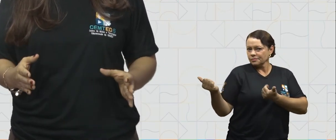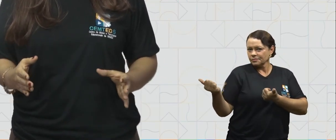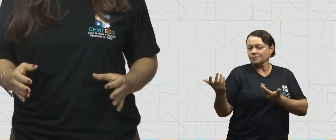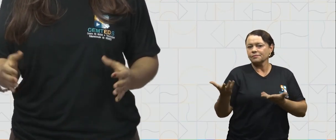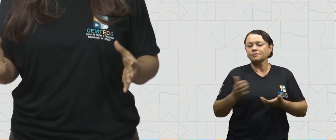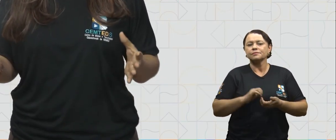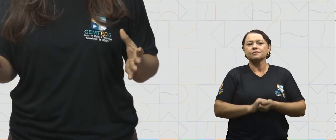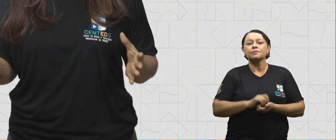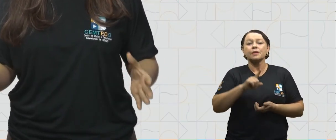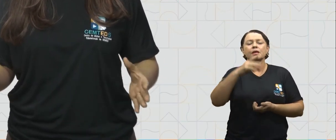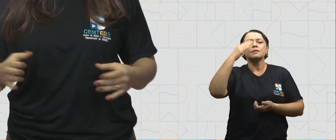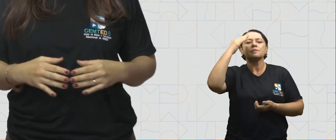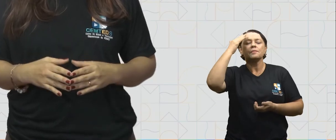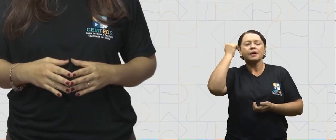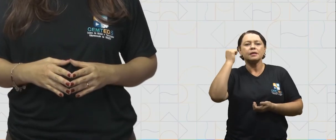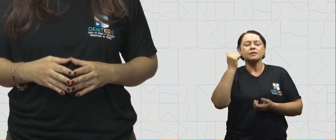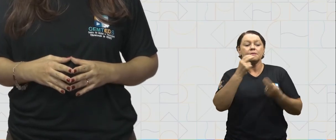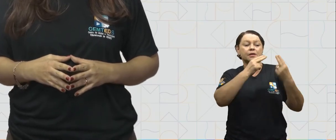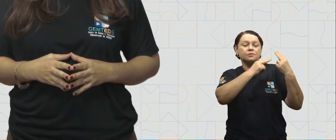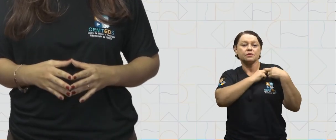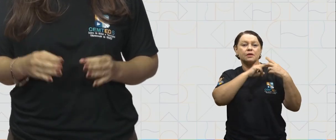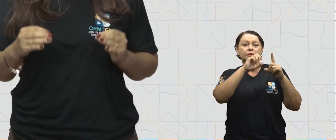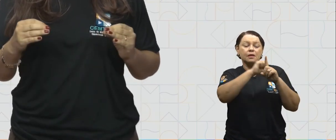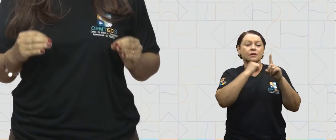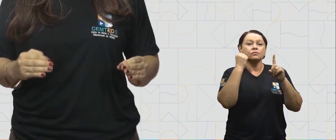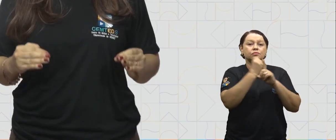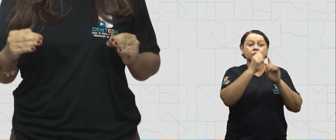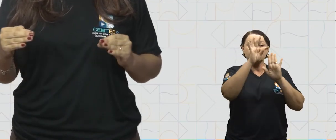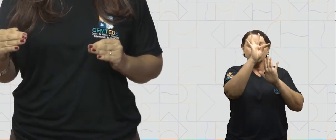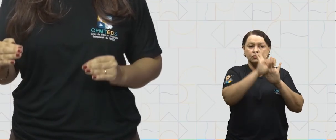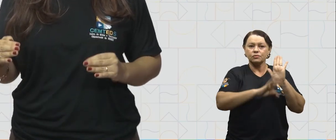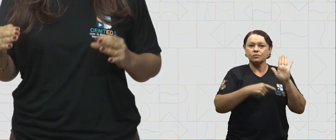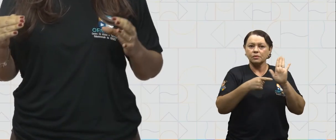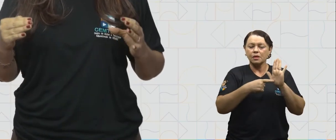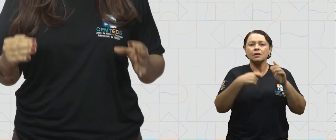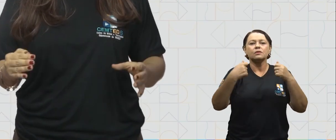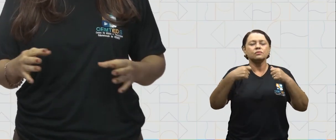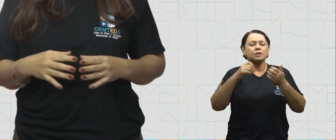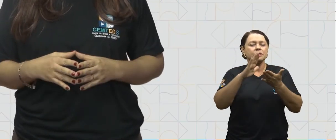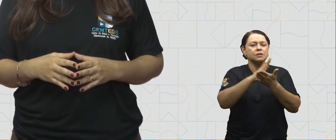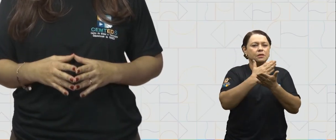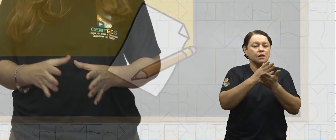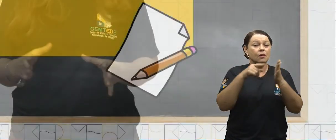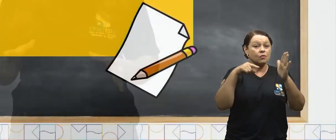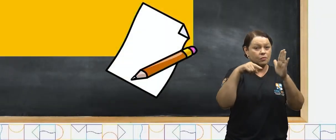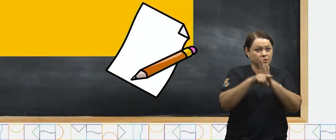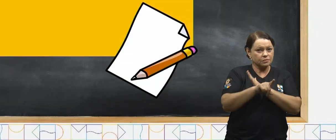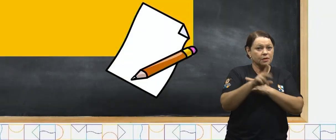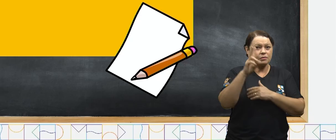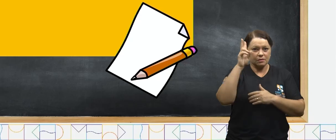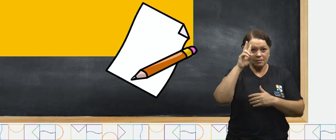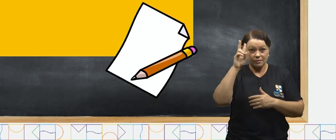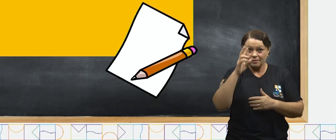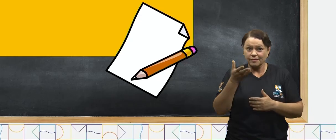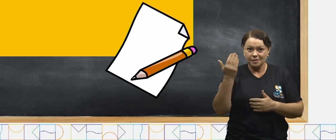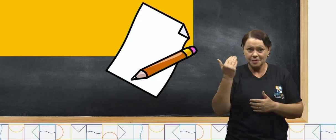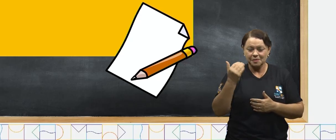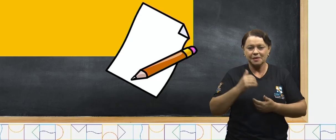E para saber a função social de um texto, são necessárias algumas perguntas. Vamos